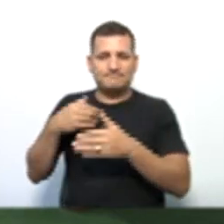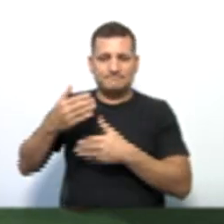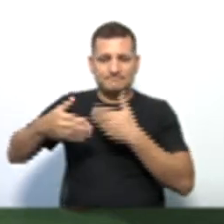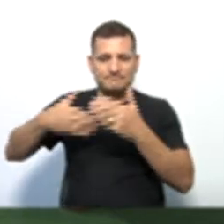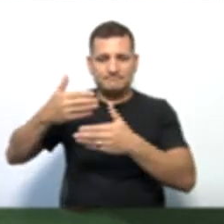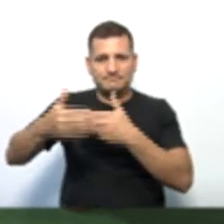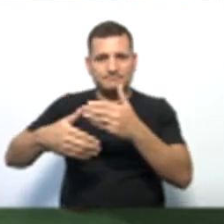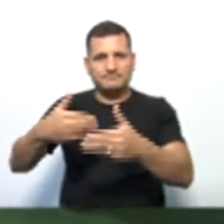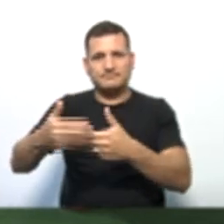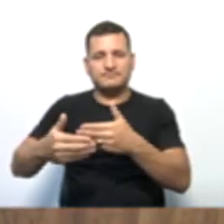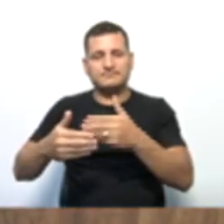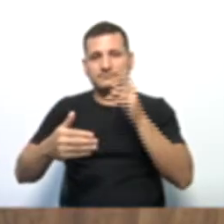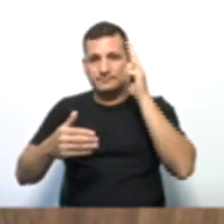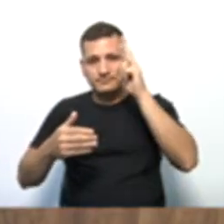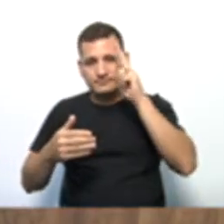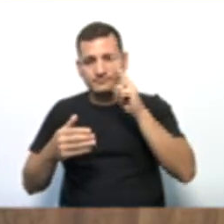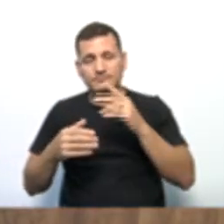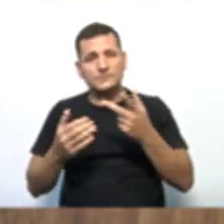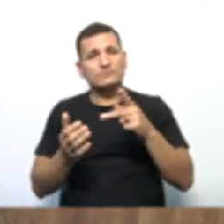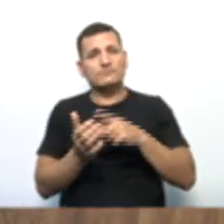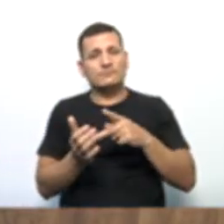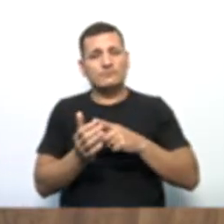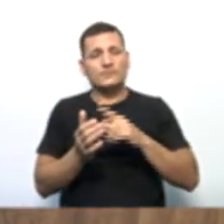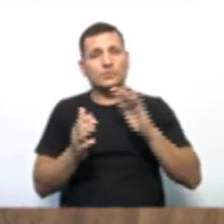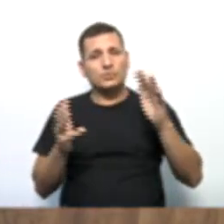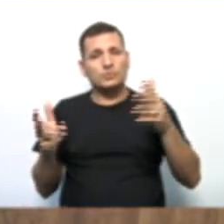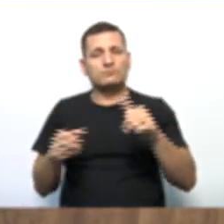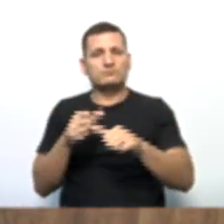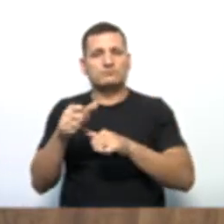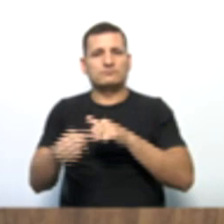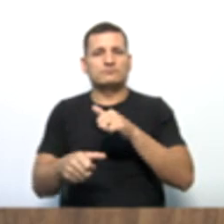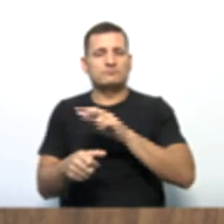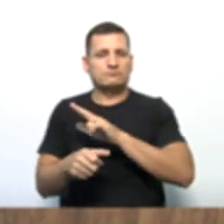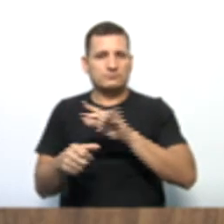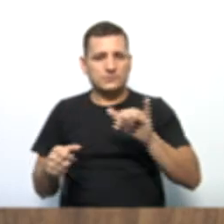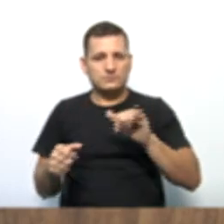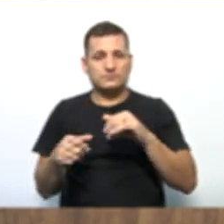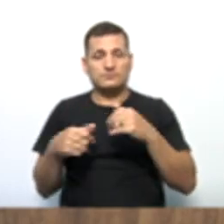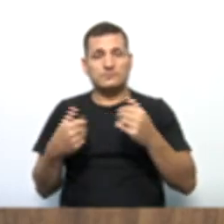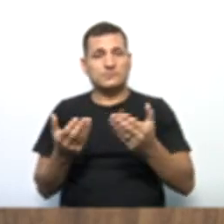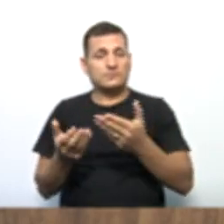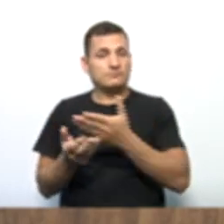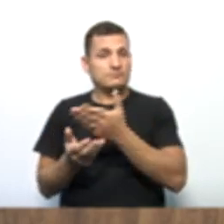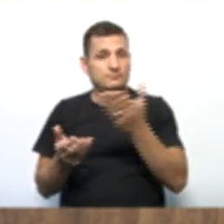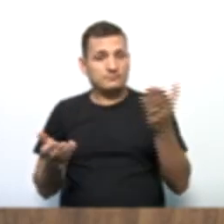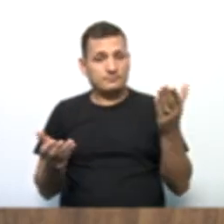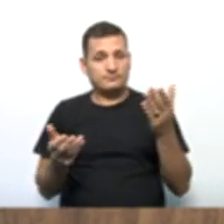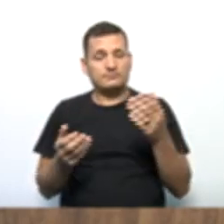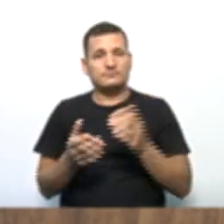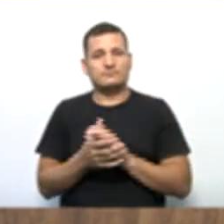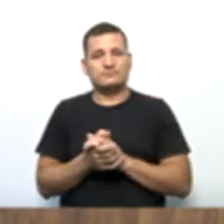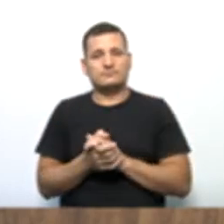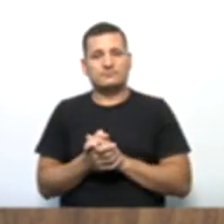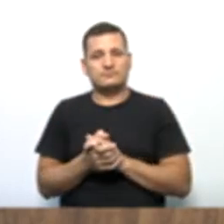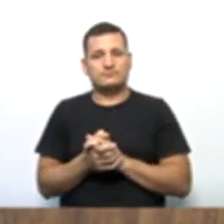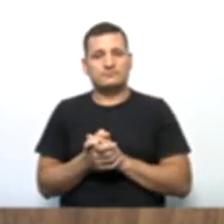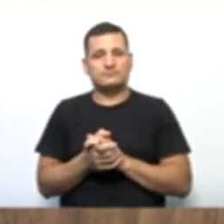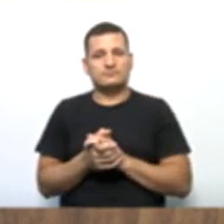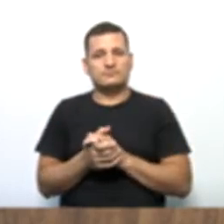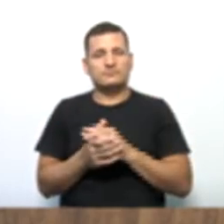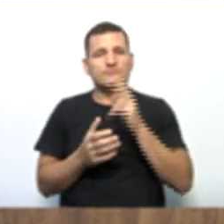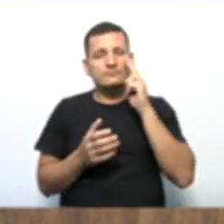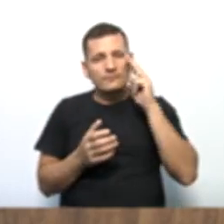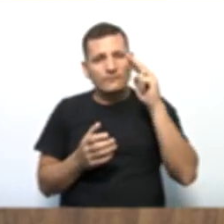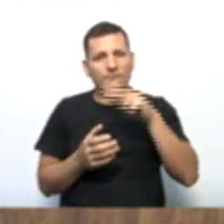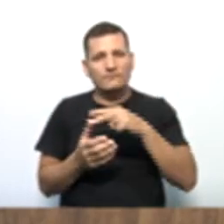verdade, tudo vai se modificando e vai se acompanhando, né? Então, aluno, você que está vendo essa retomada e já esse início,